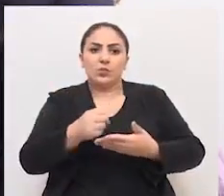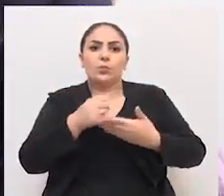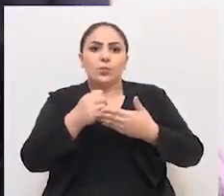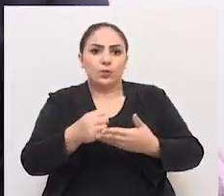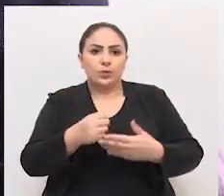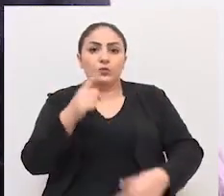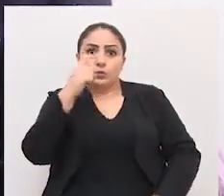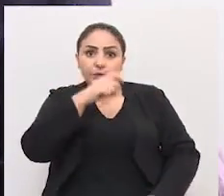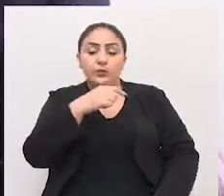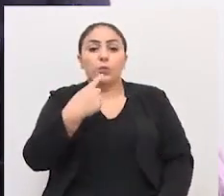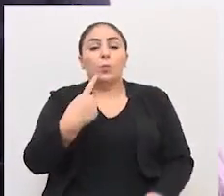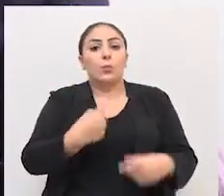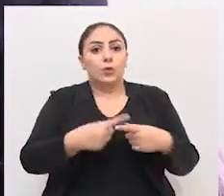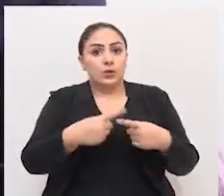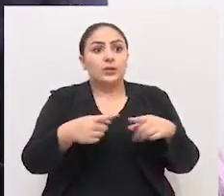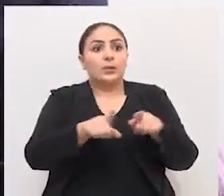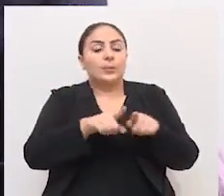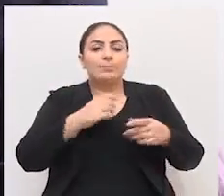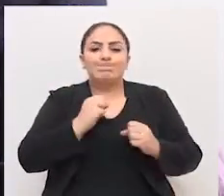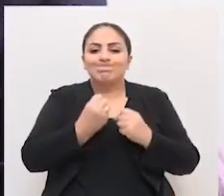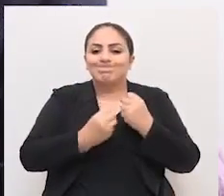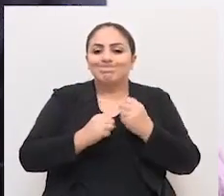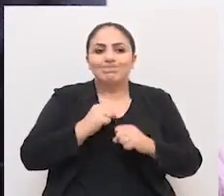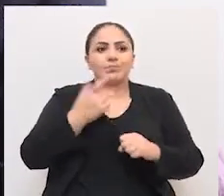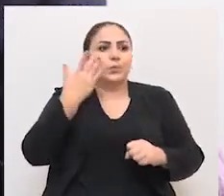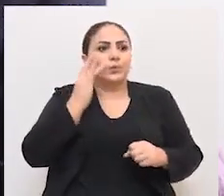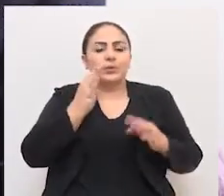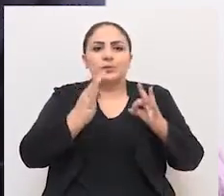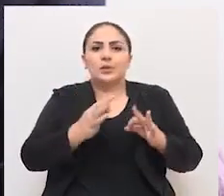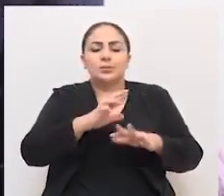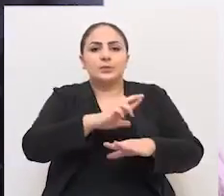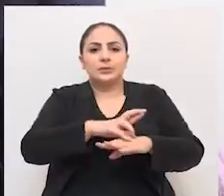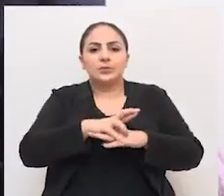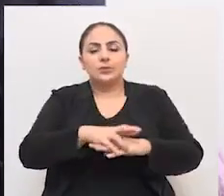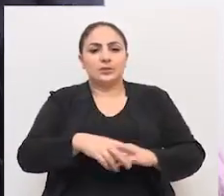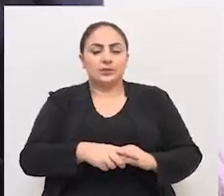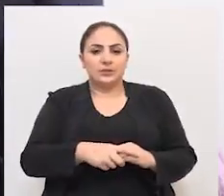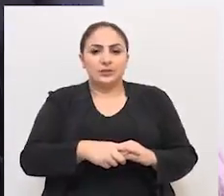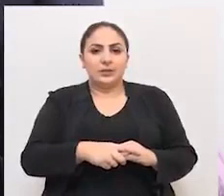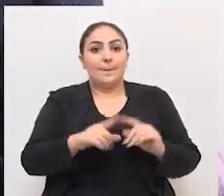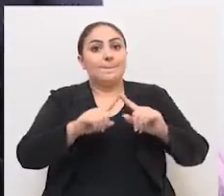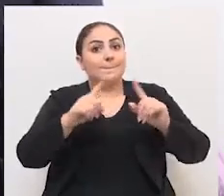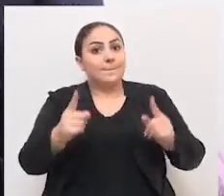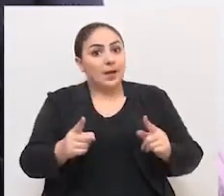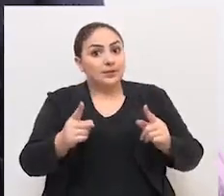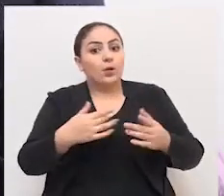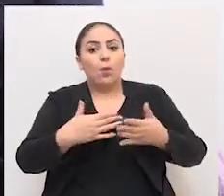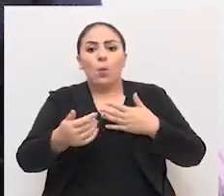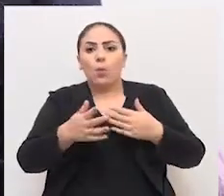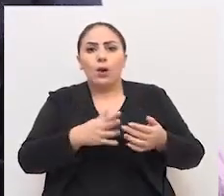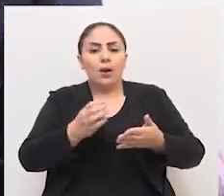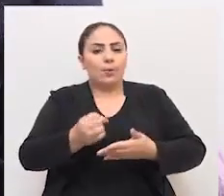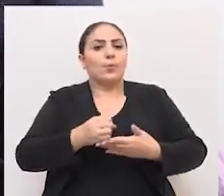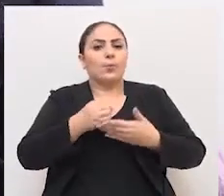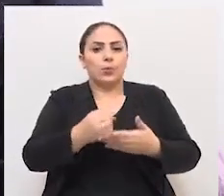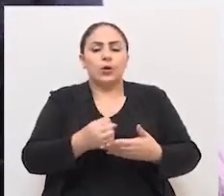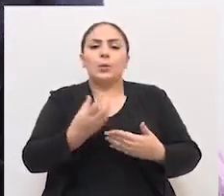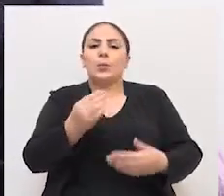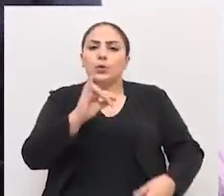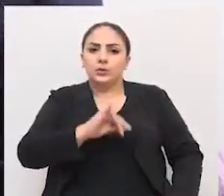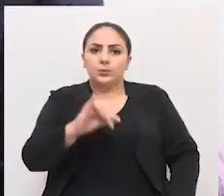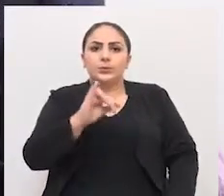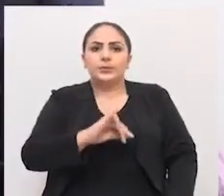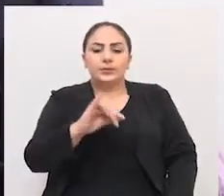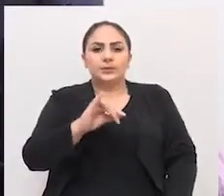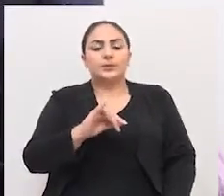famílias darem esse apoio, porque elas também estão ansiosas, inseguras. Mas qualquer apoio